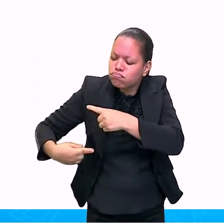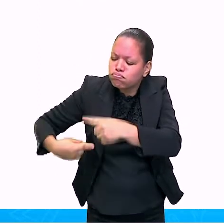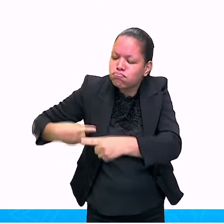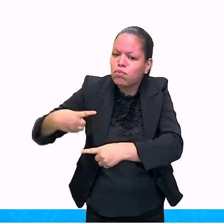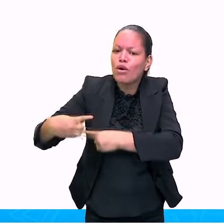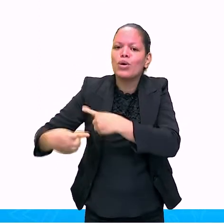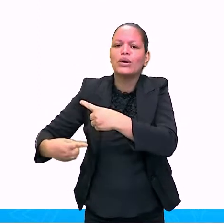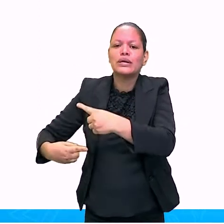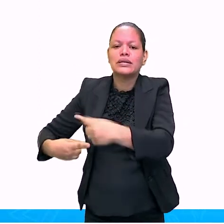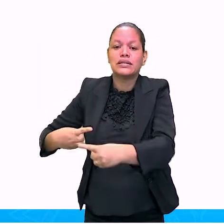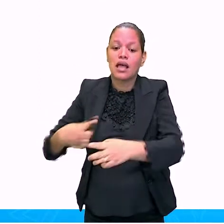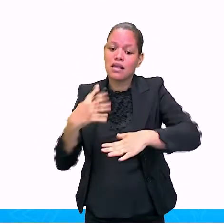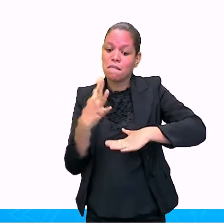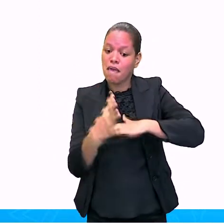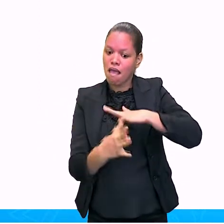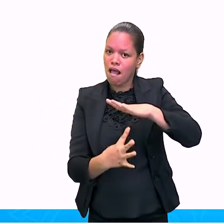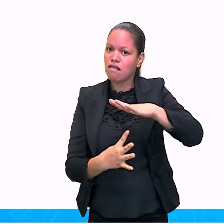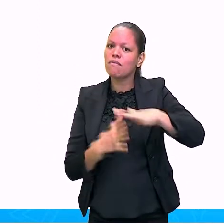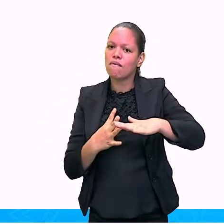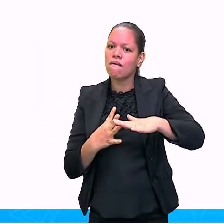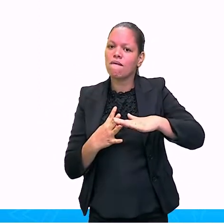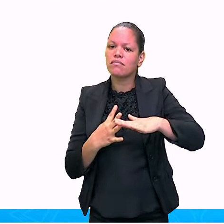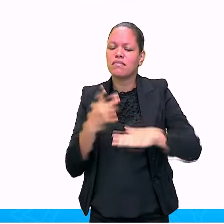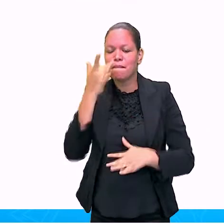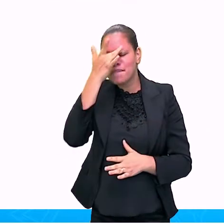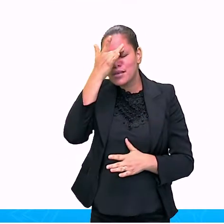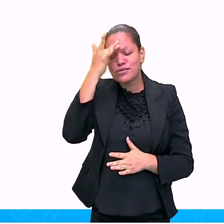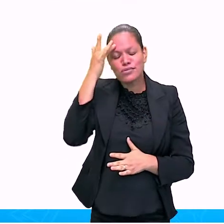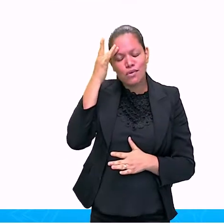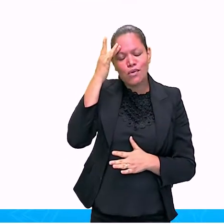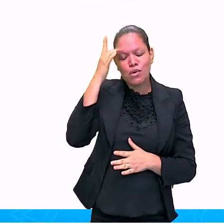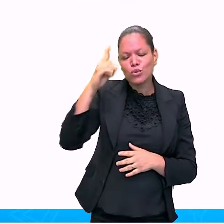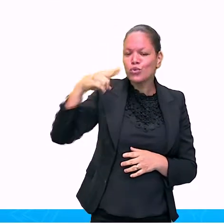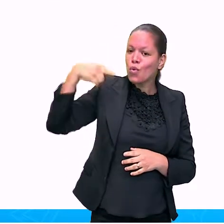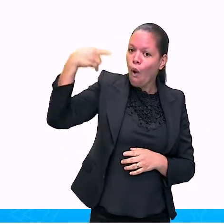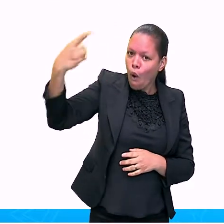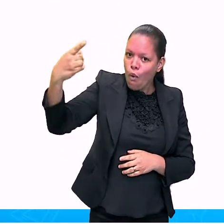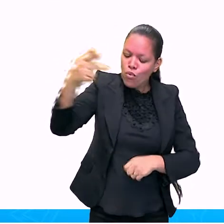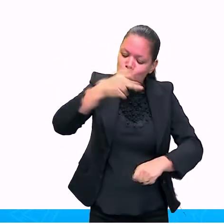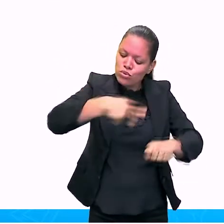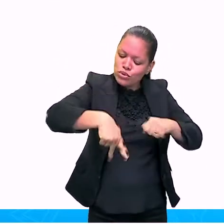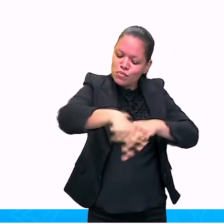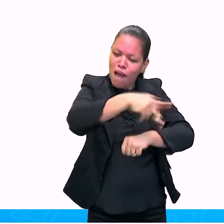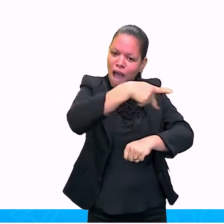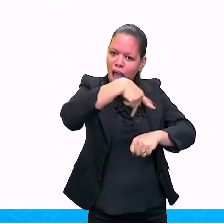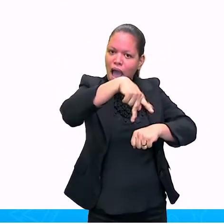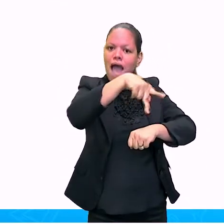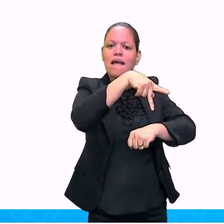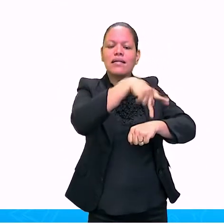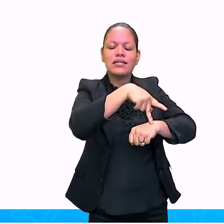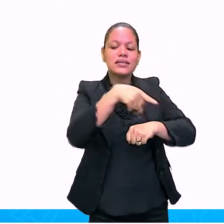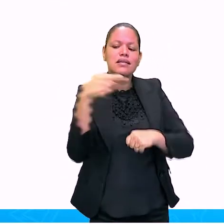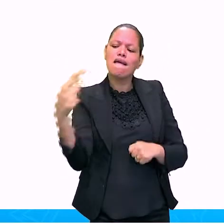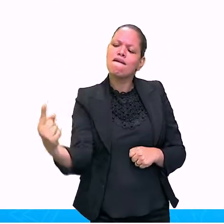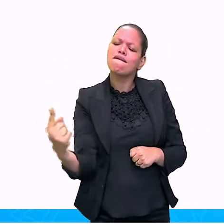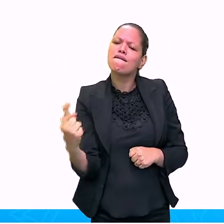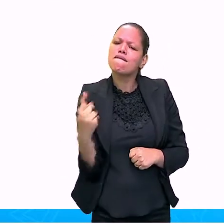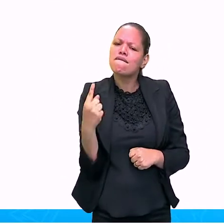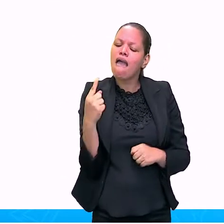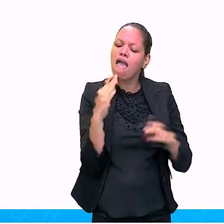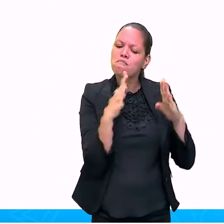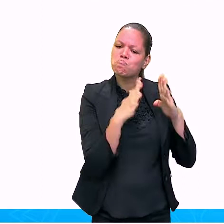de outros países que vêm morar em outro país, Igual nós temos aí na nossa legenda. Nós